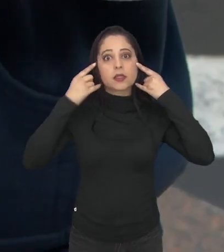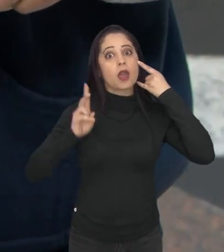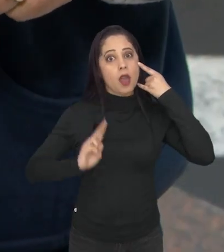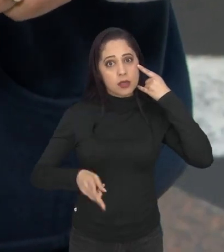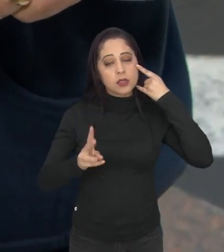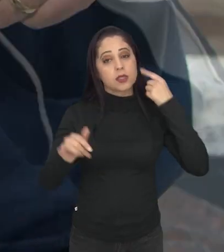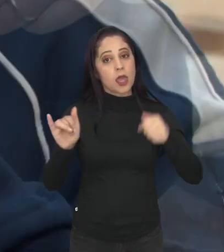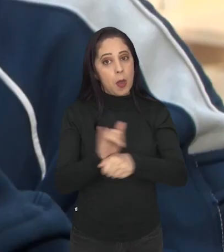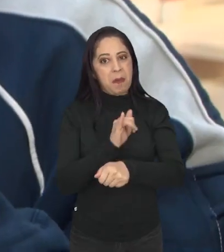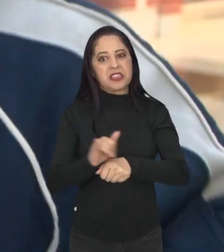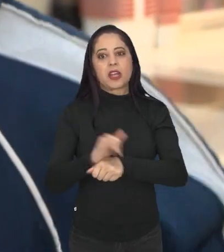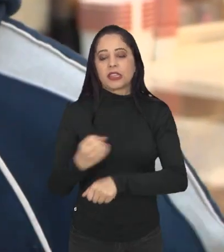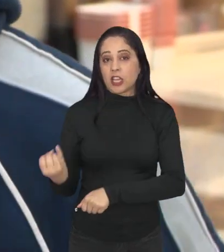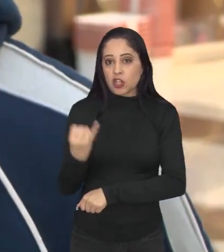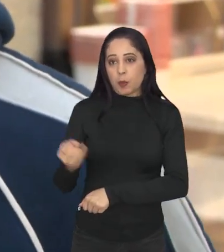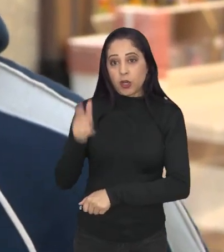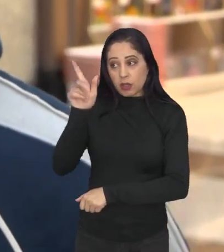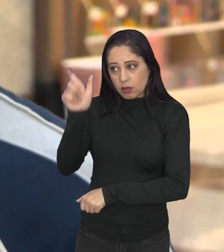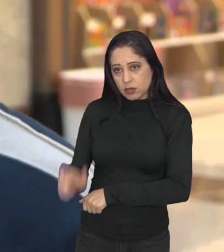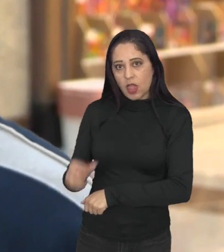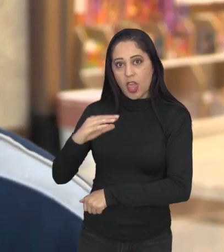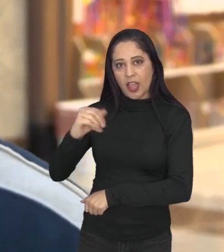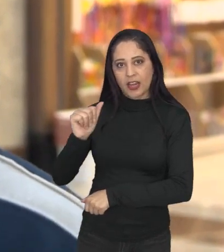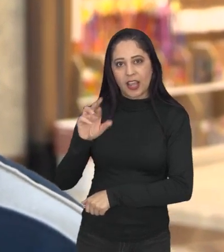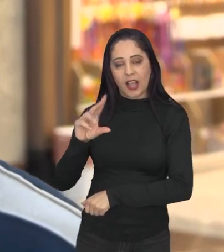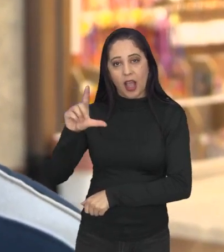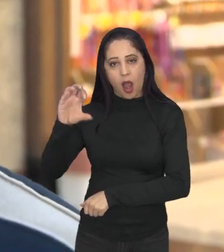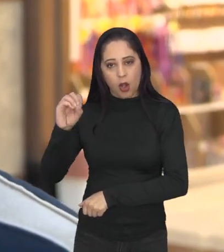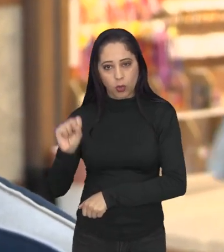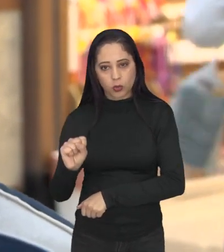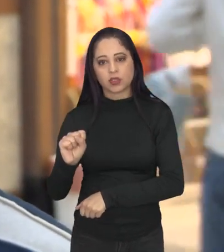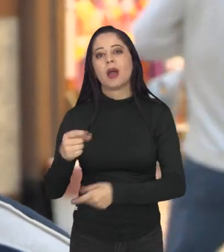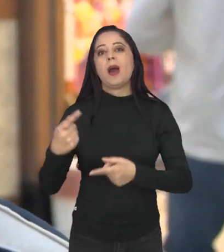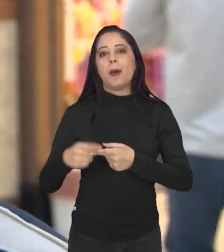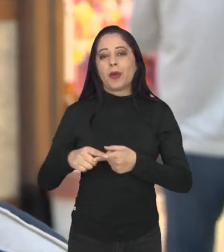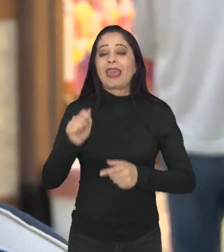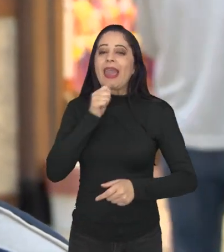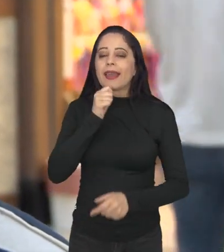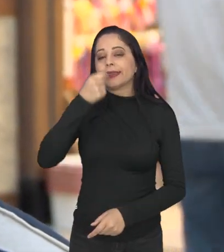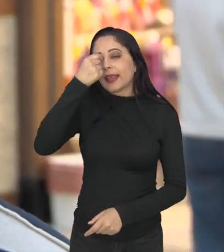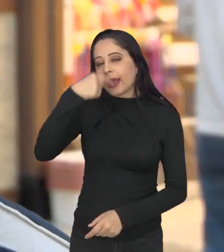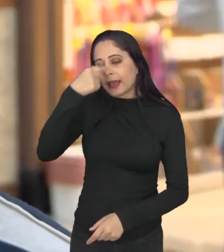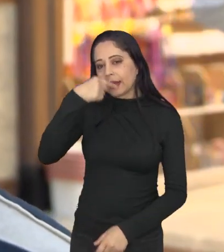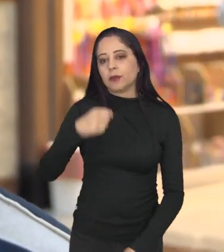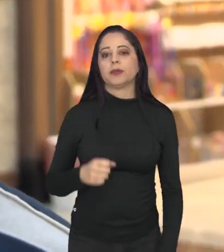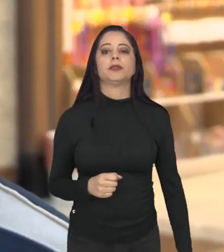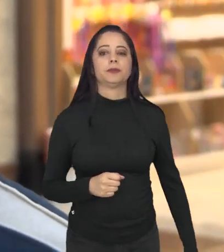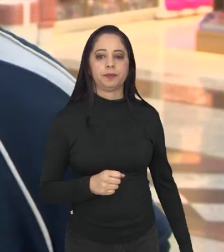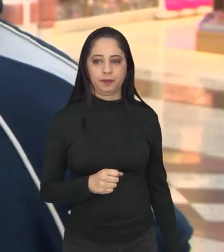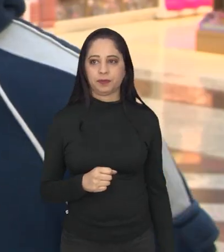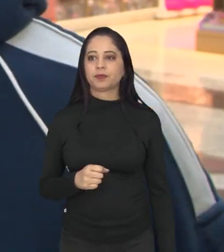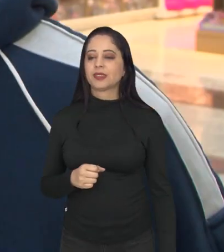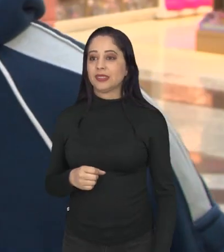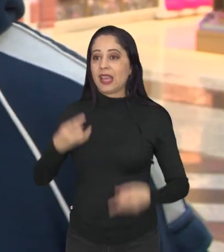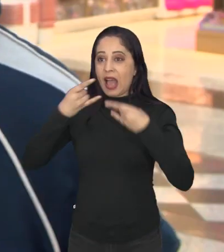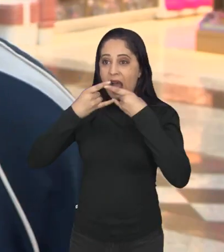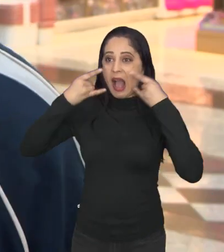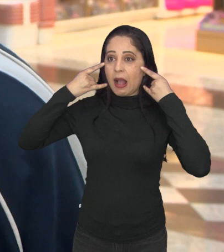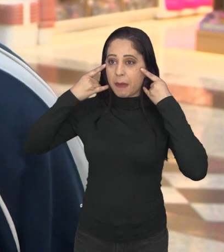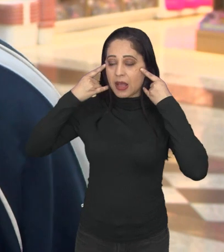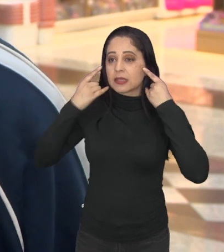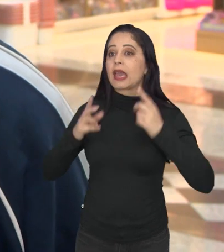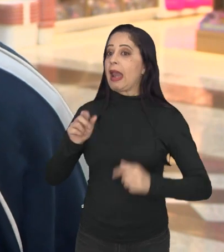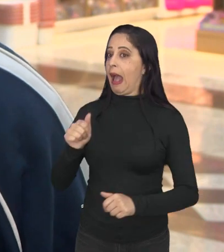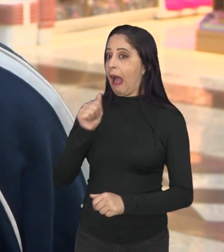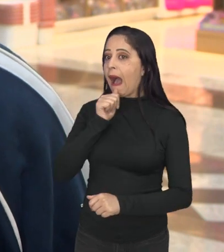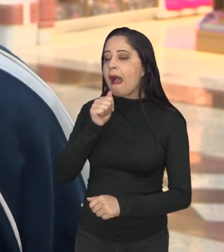a máscara tem sido uma aliada do Carlos uma proteção a mais já que ele se recupera de um resfriado ela tem continua